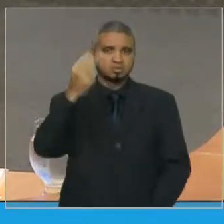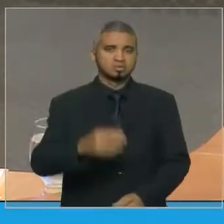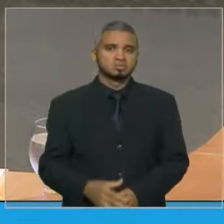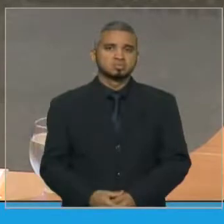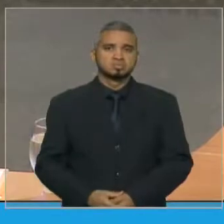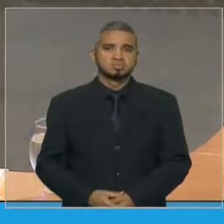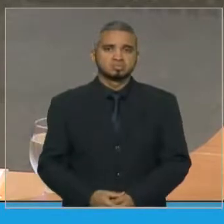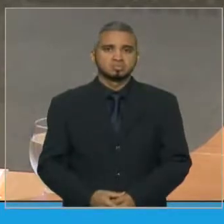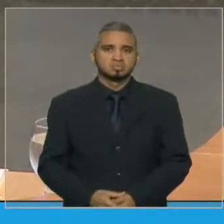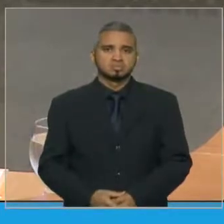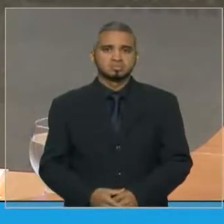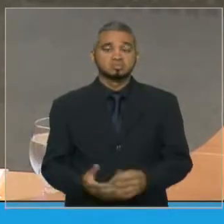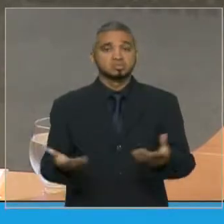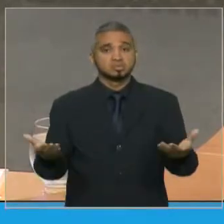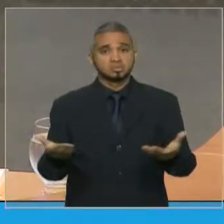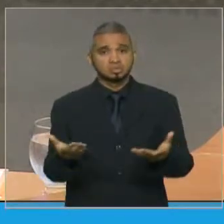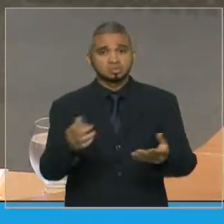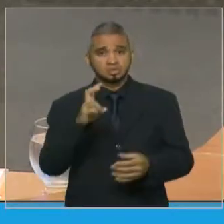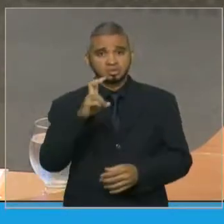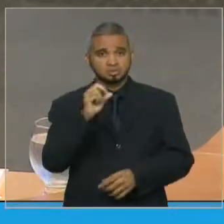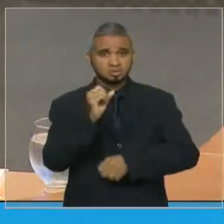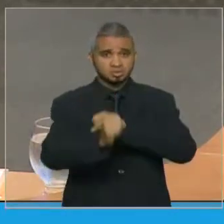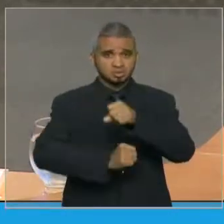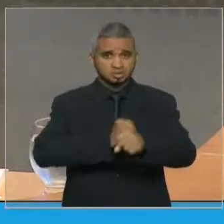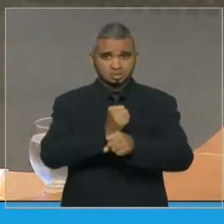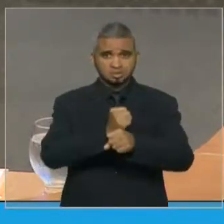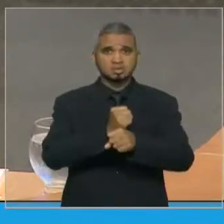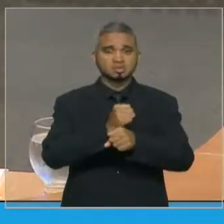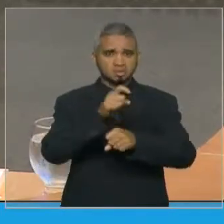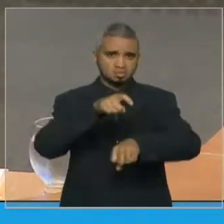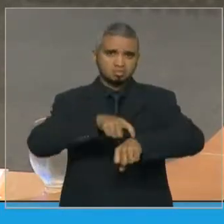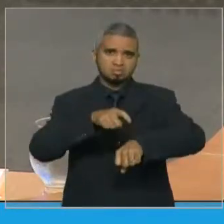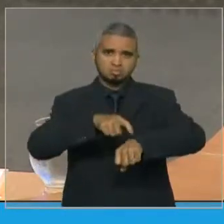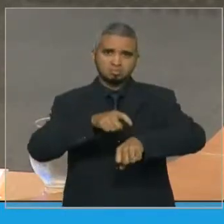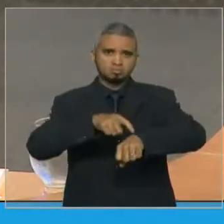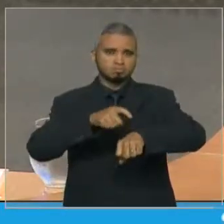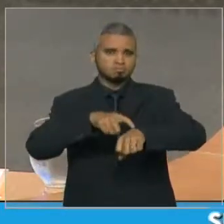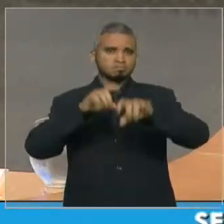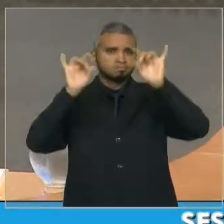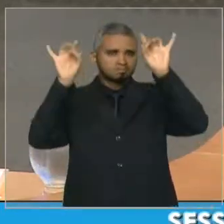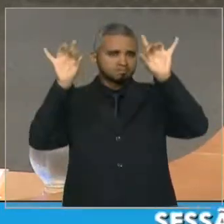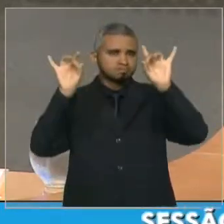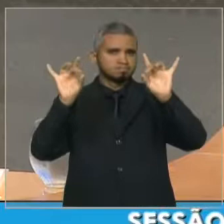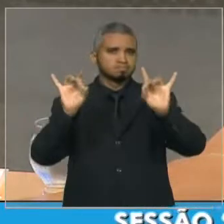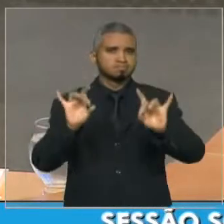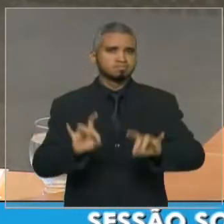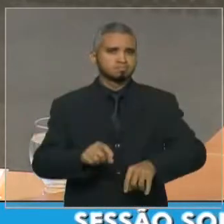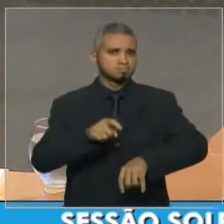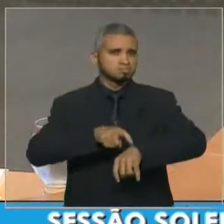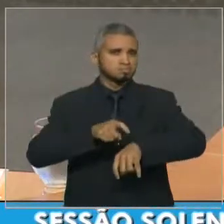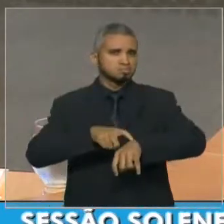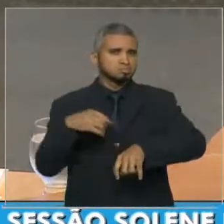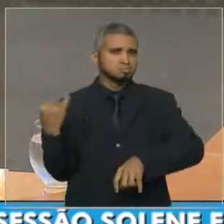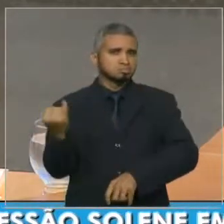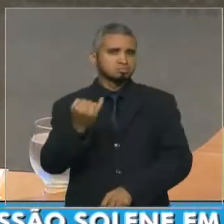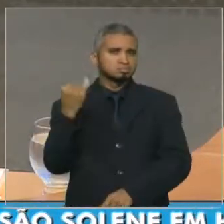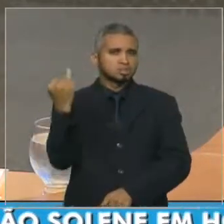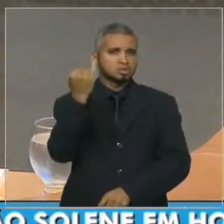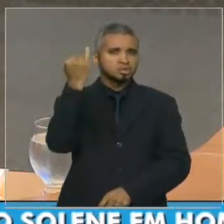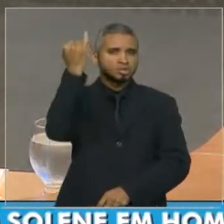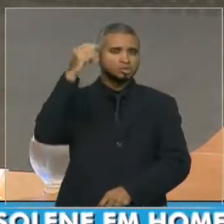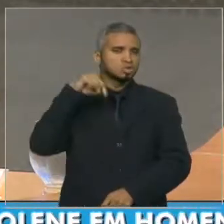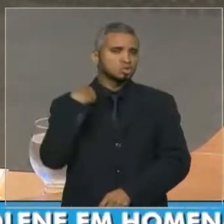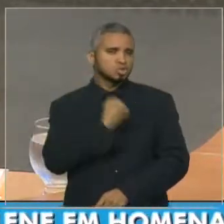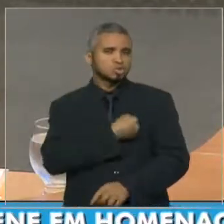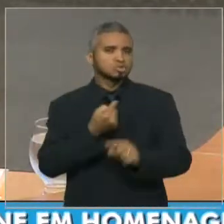Chegar aos 50 anos é um momento singular e oportuno para olhar o que ficou para trás e daí tirar a inspiração para